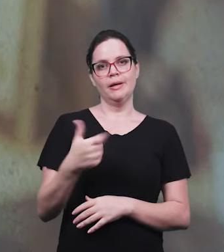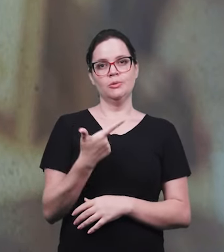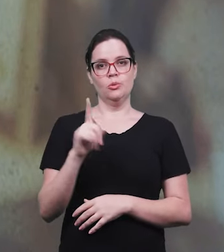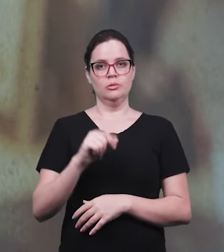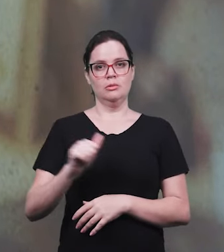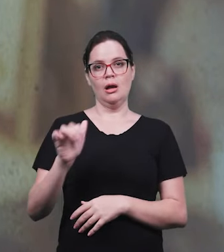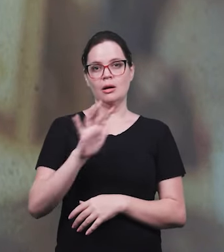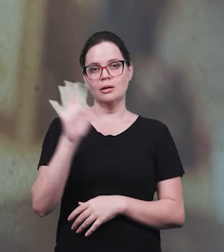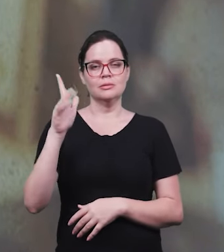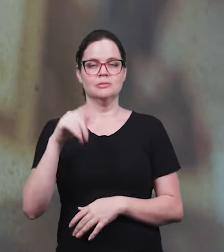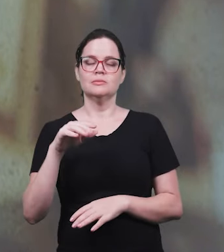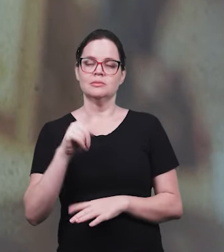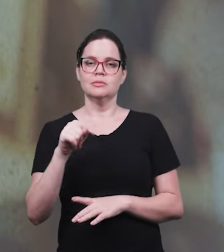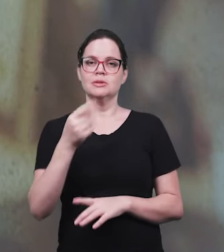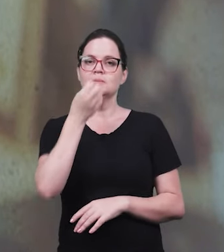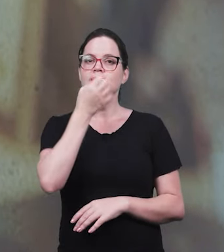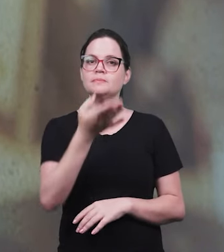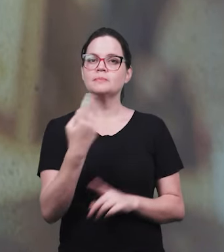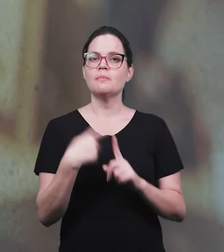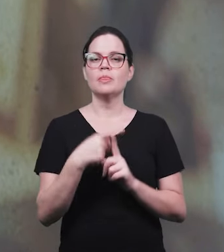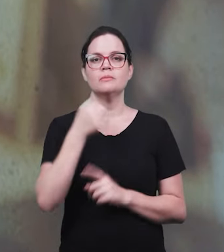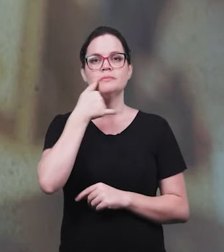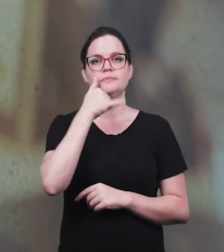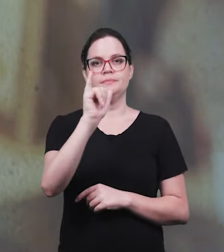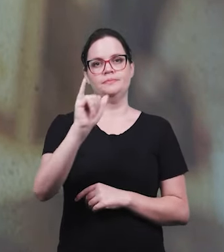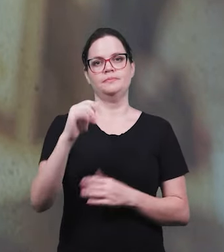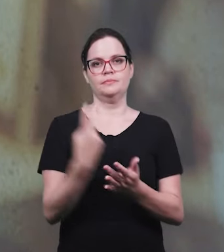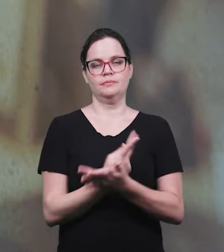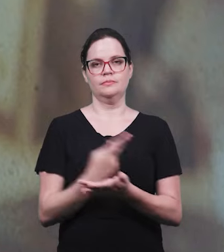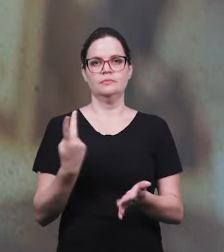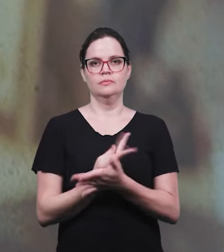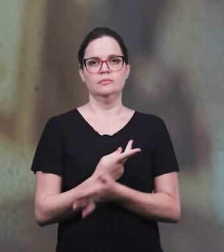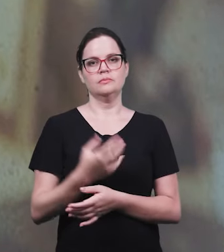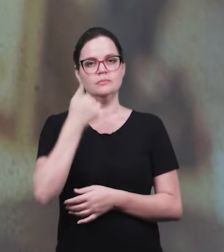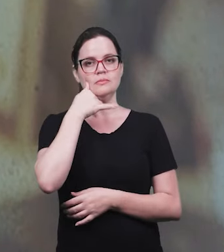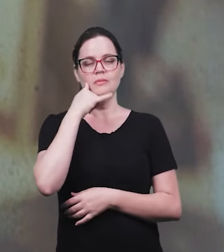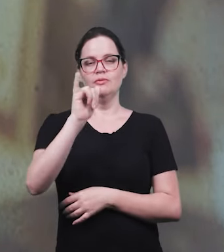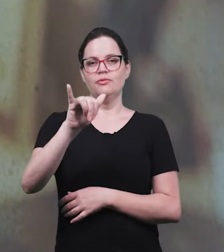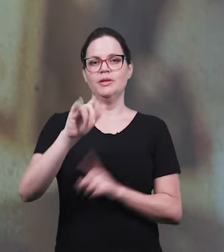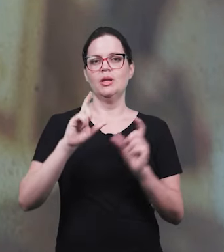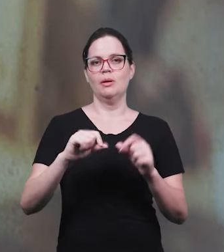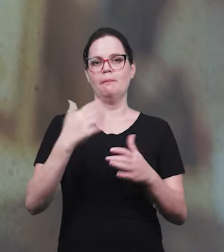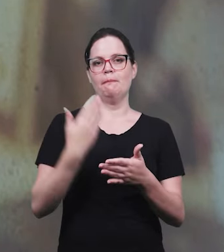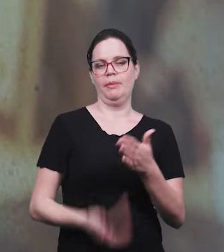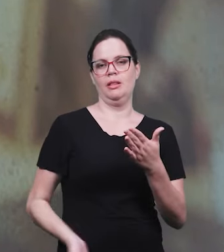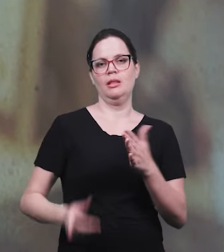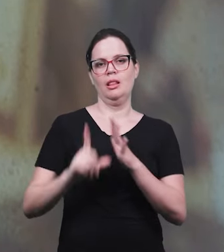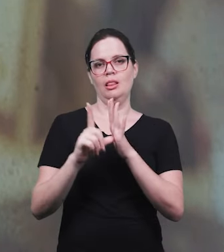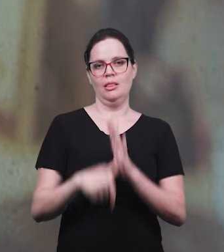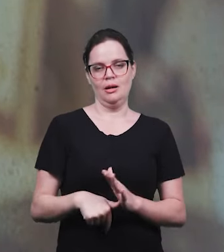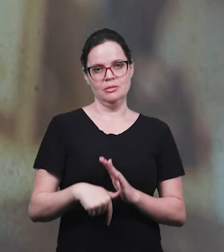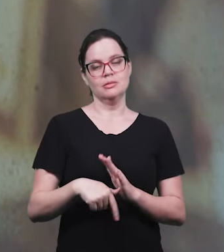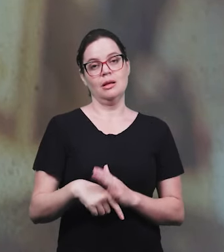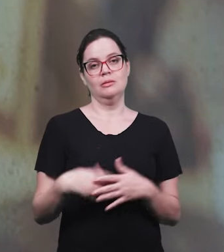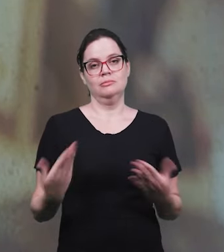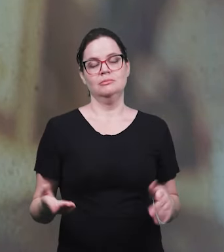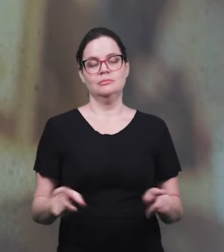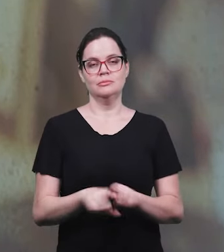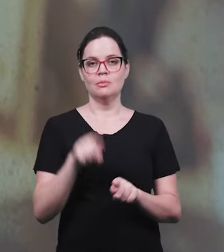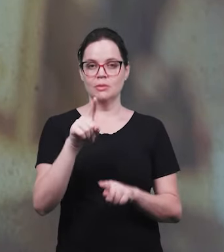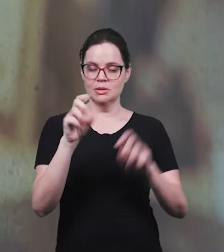um aliado muito importante para evitar erros, evitar que algum prazo seja perdido e para que você